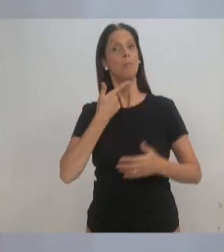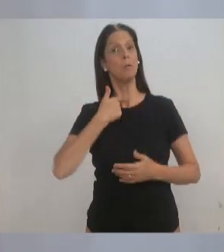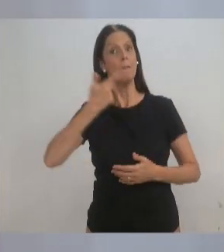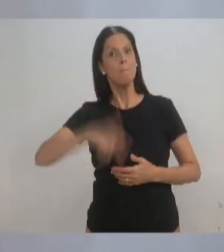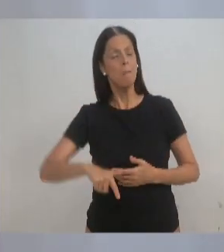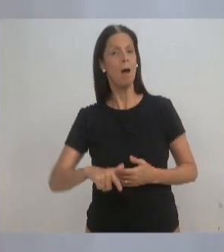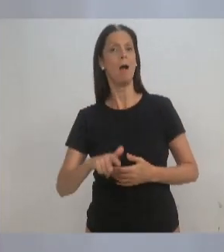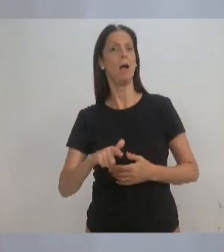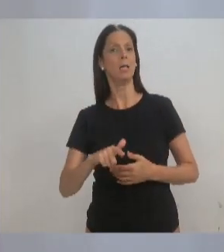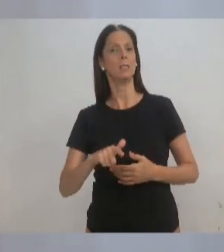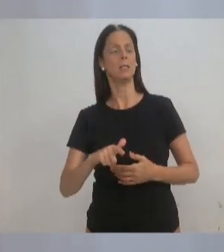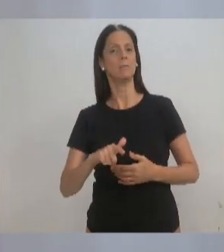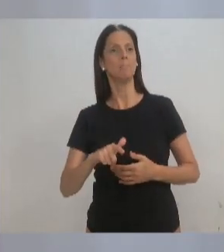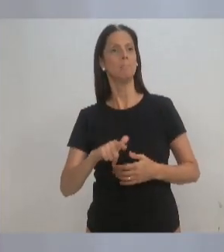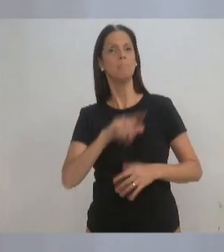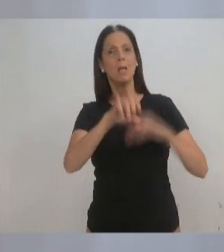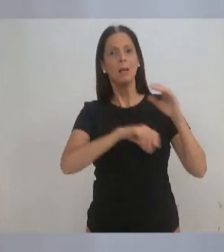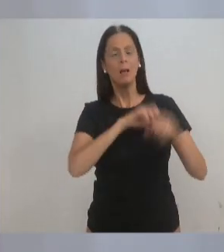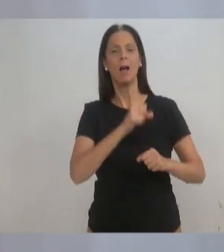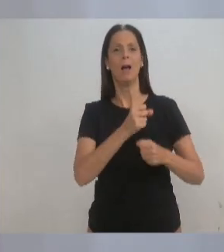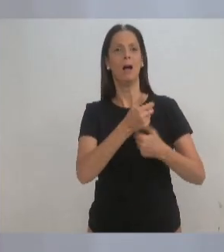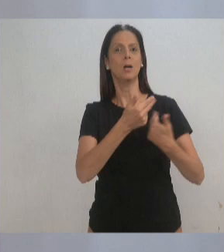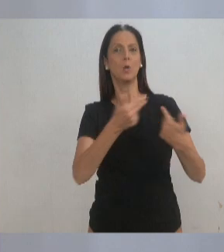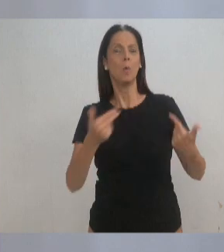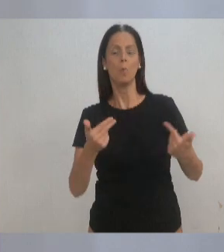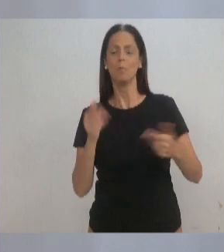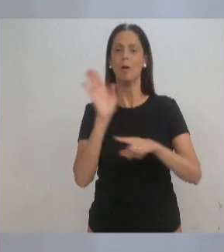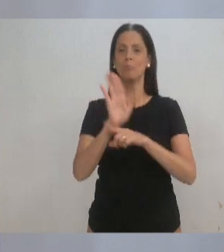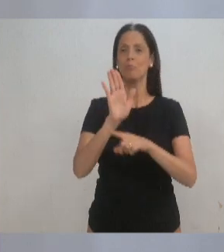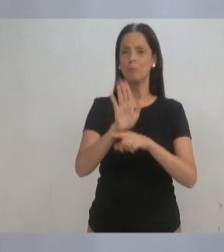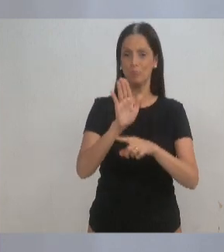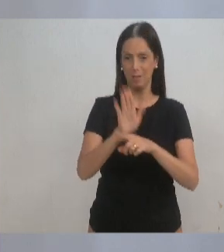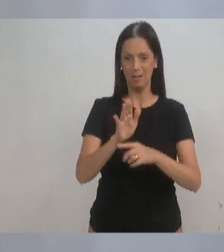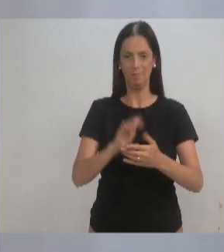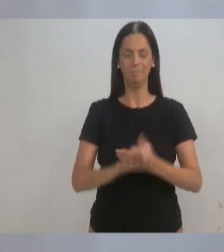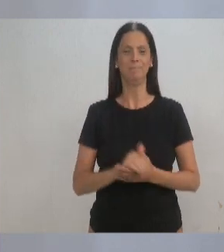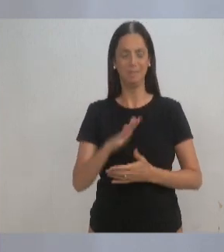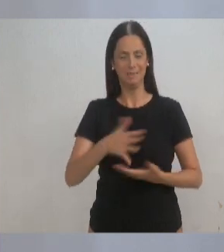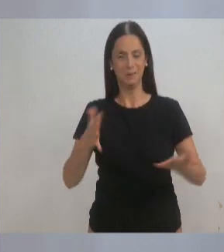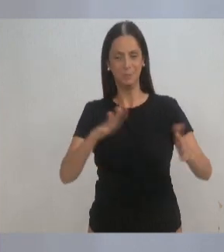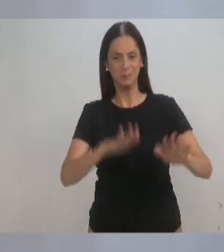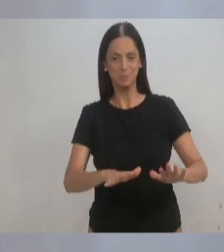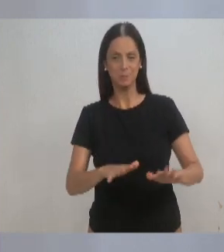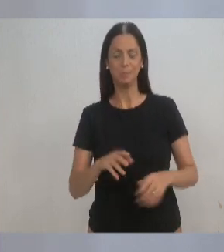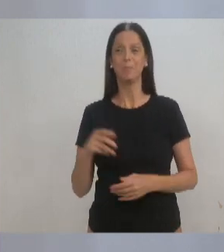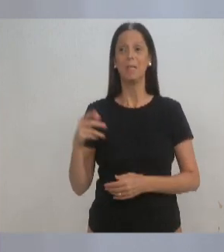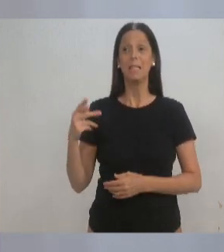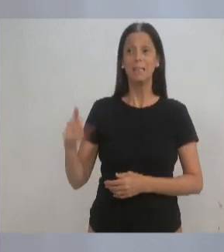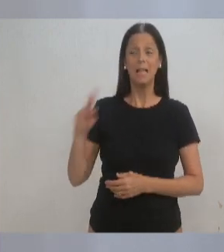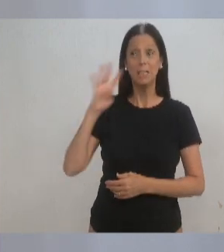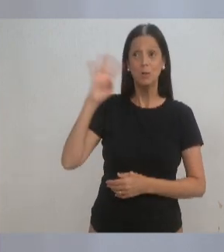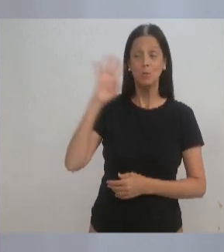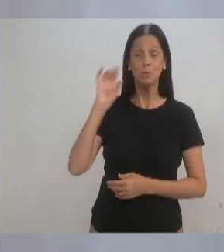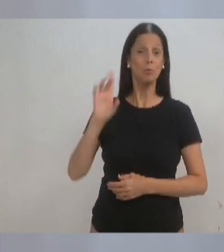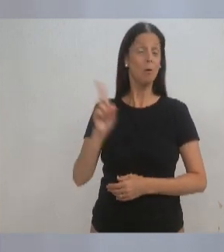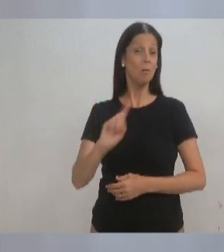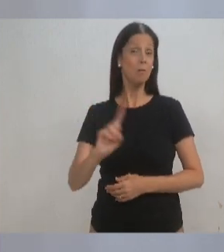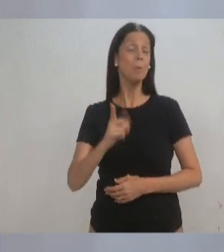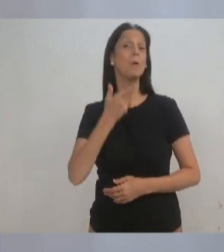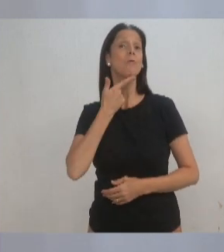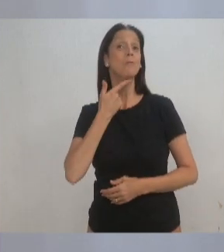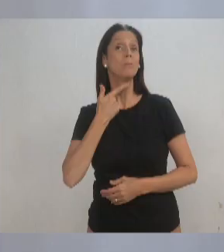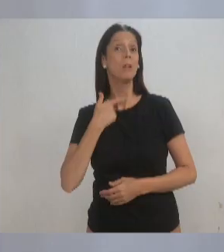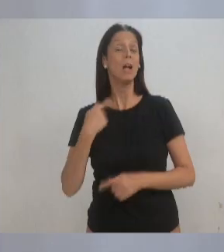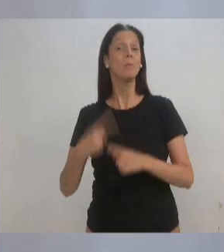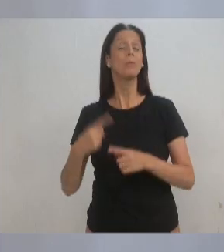atrás de mãos dadas para que ela possa realizar, talvez não é um sonho, mas uma vontade, porque ela sente